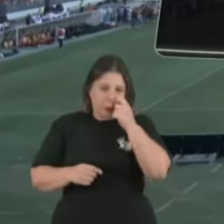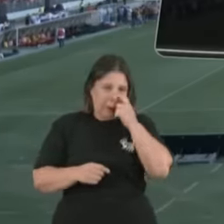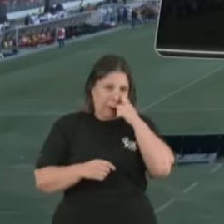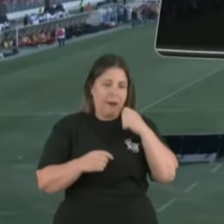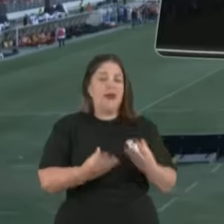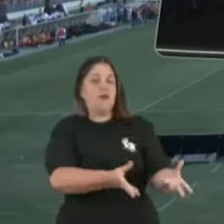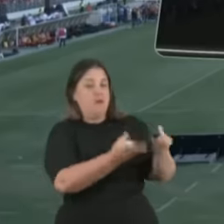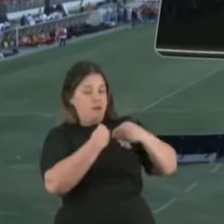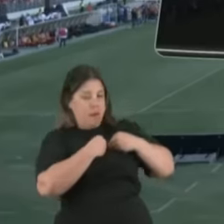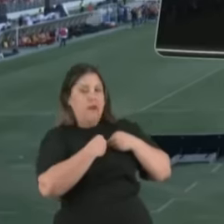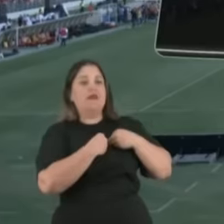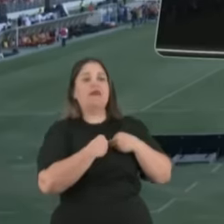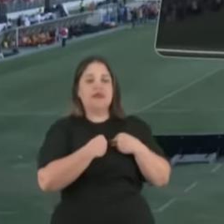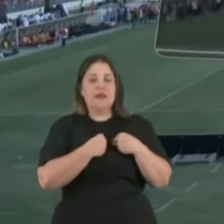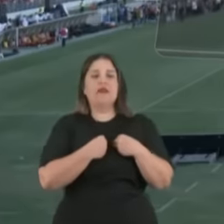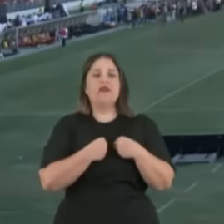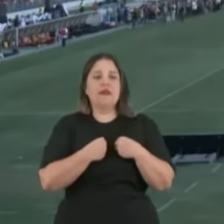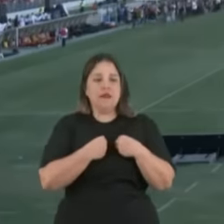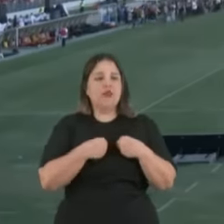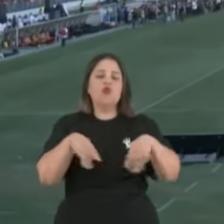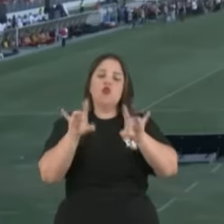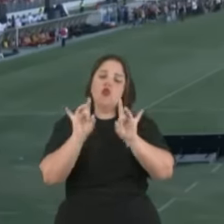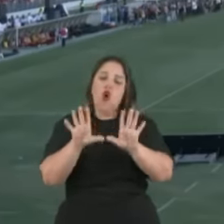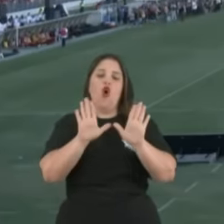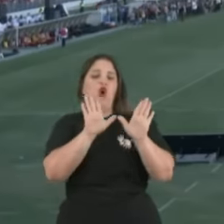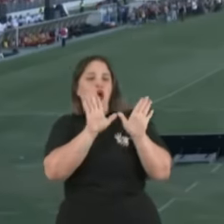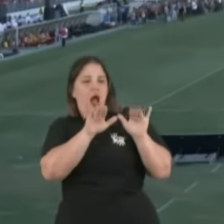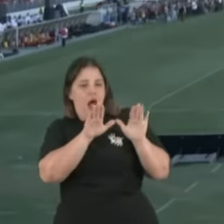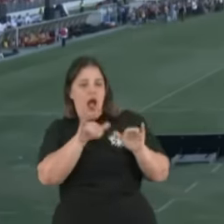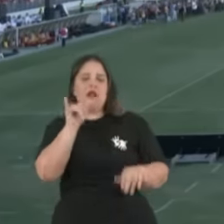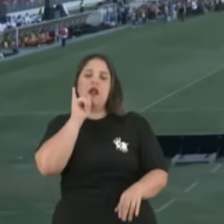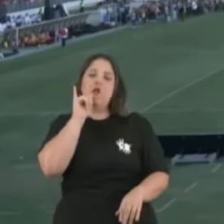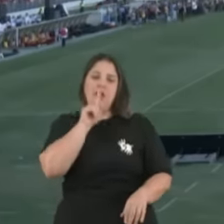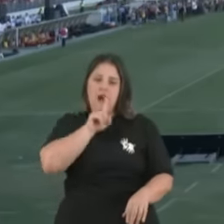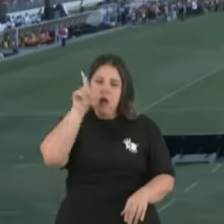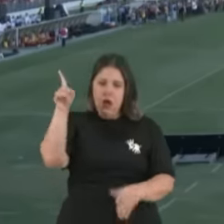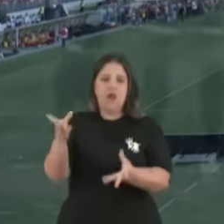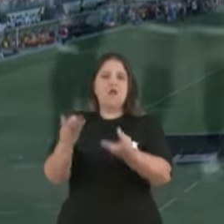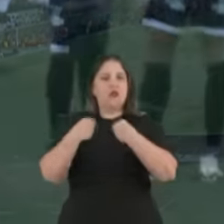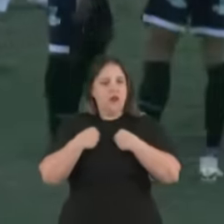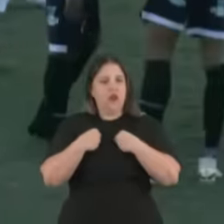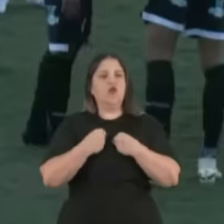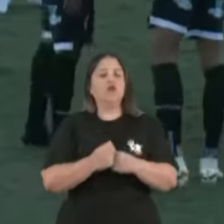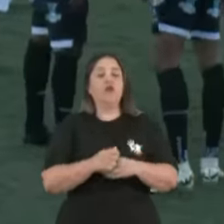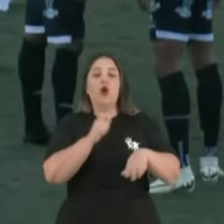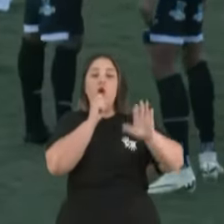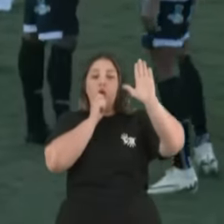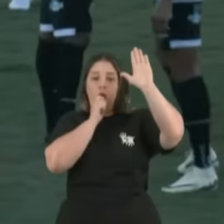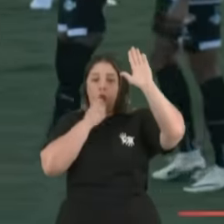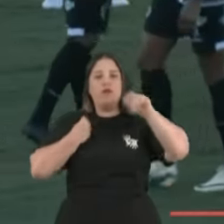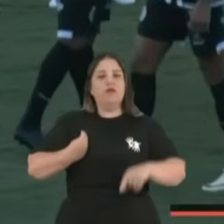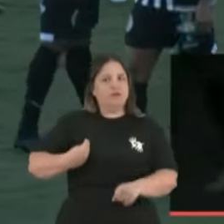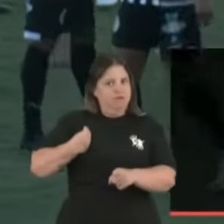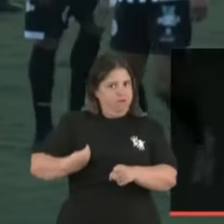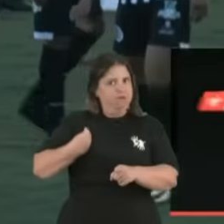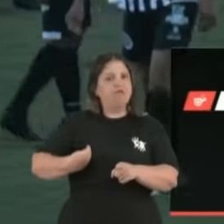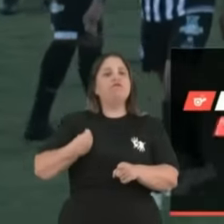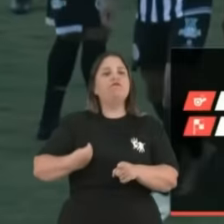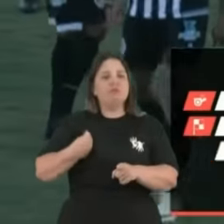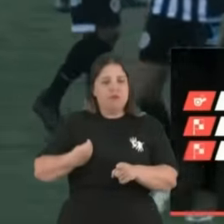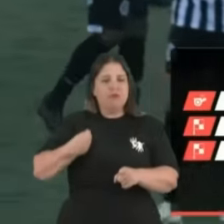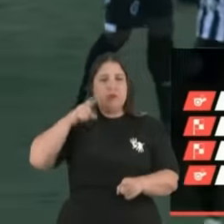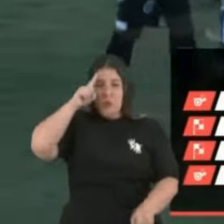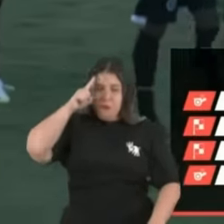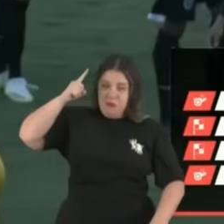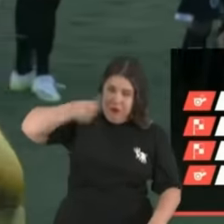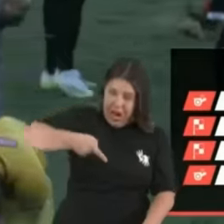a escalação pela equipe do Asa de Arapiraca. Vamos agora à arbitragem, né? Quem comanda o apito, quem dá as ordens, quem ordena